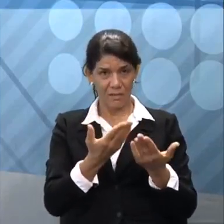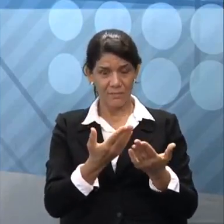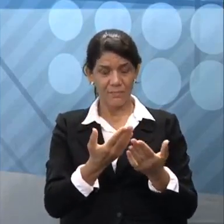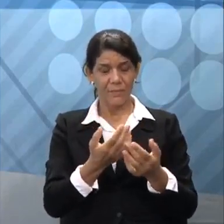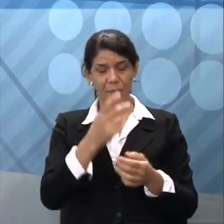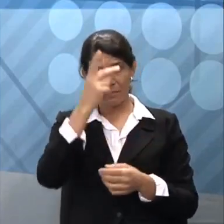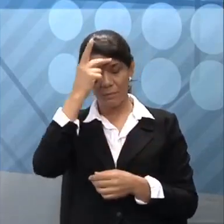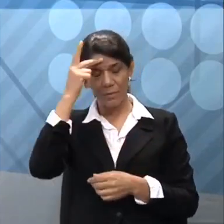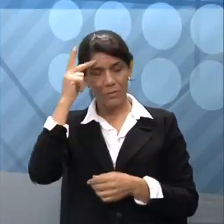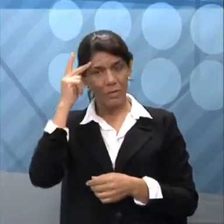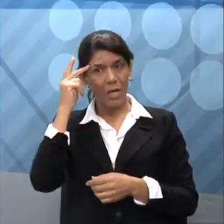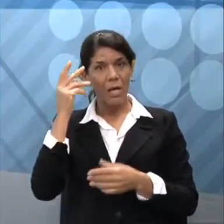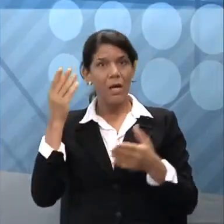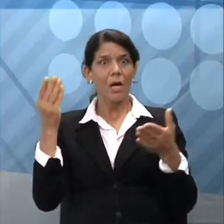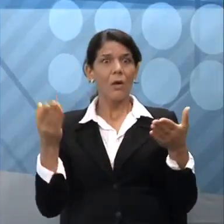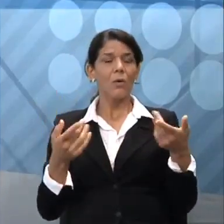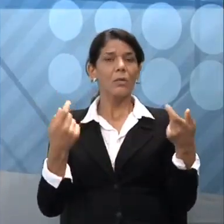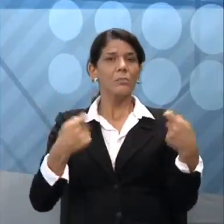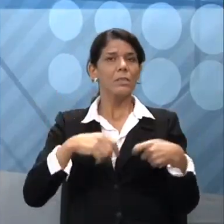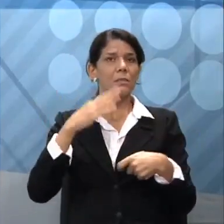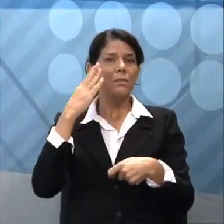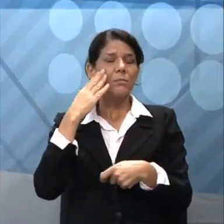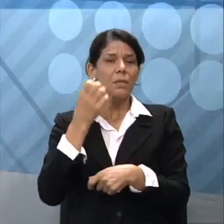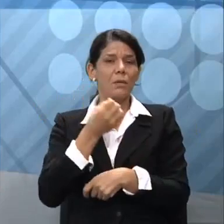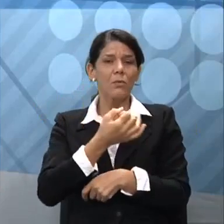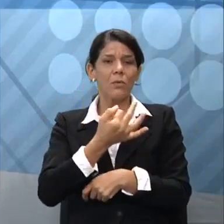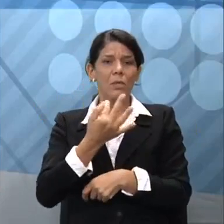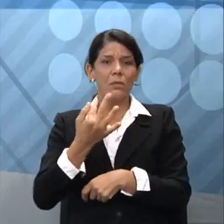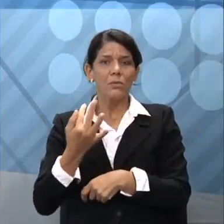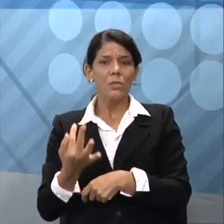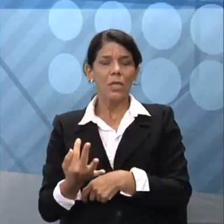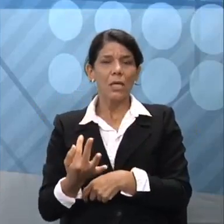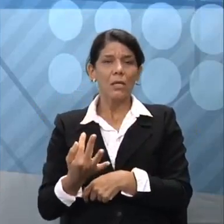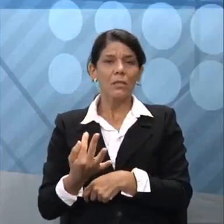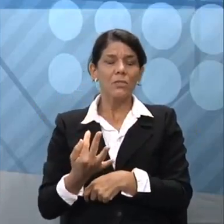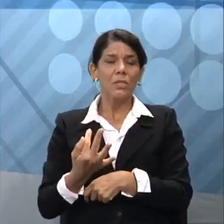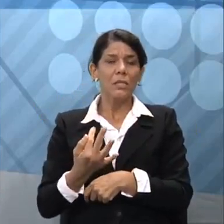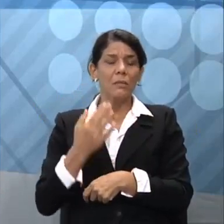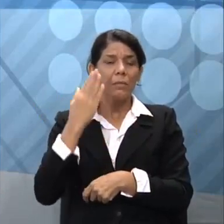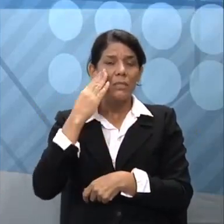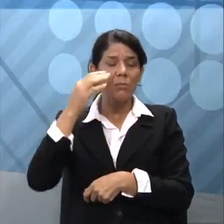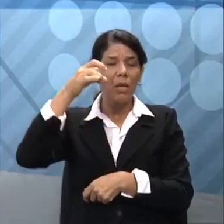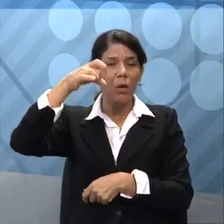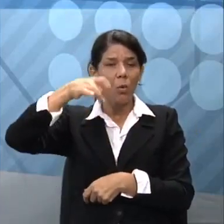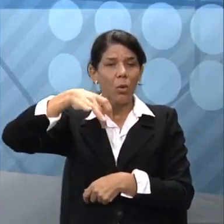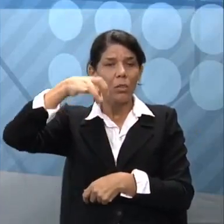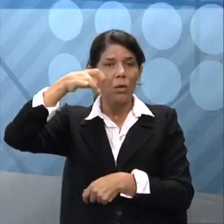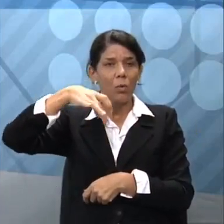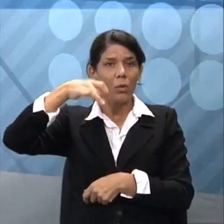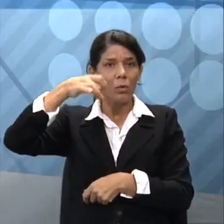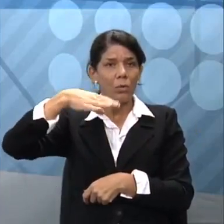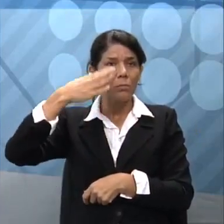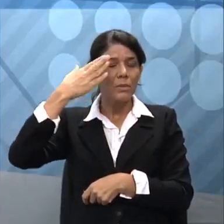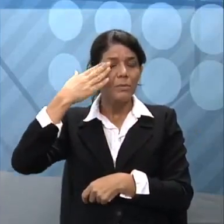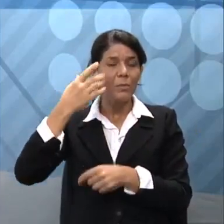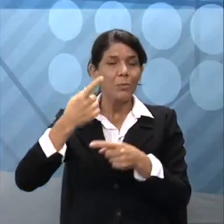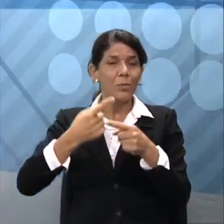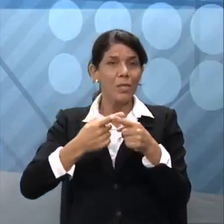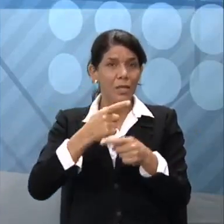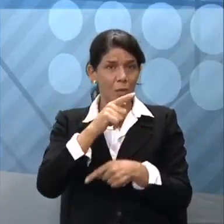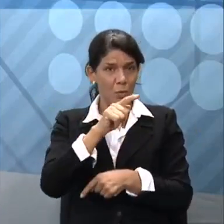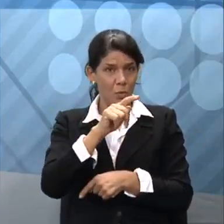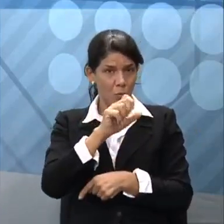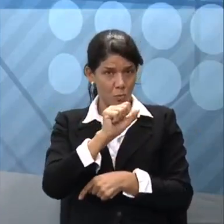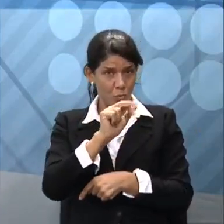é, então, saber a quantidade, a frequência do gotejamento para que esse soro, que tem 500